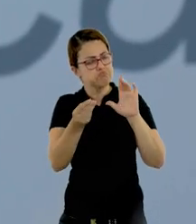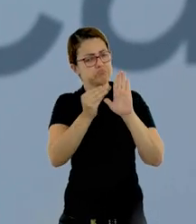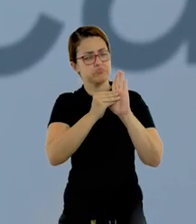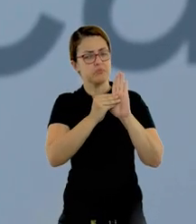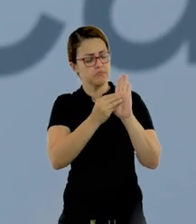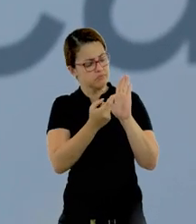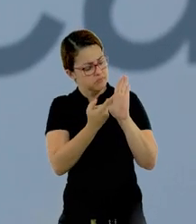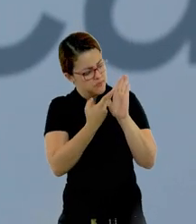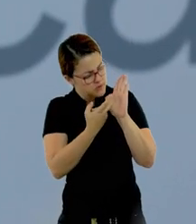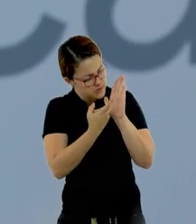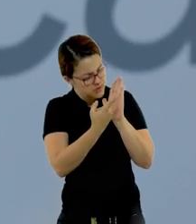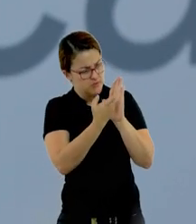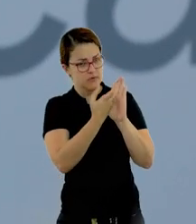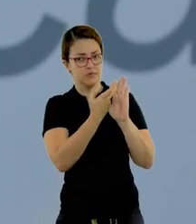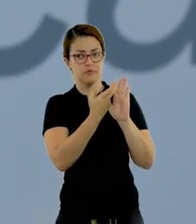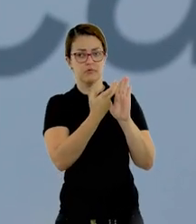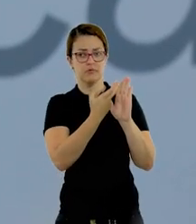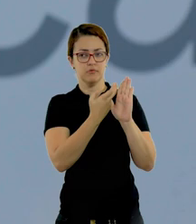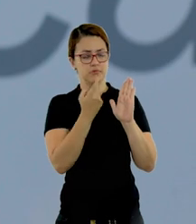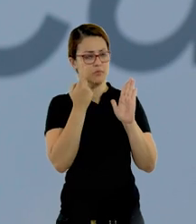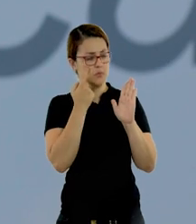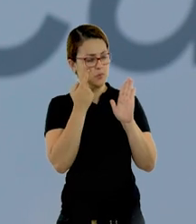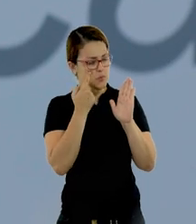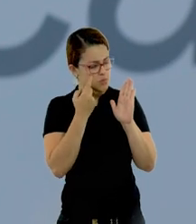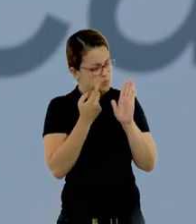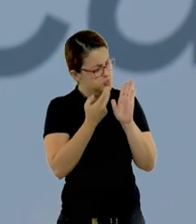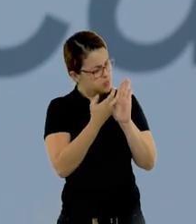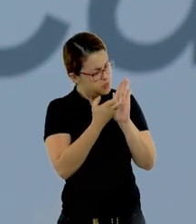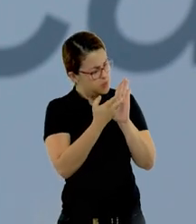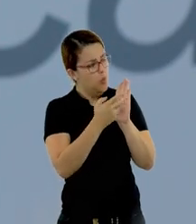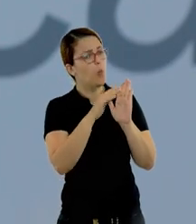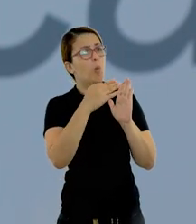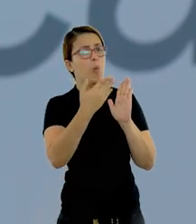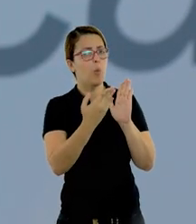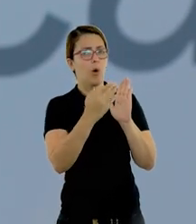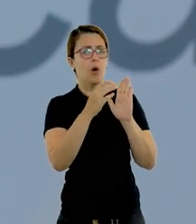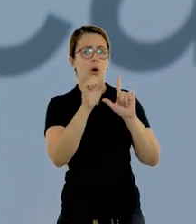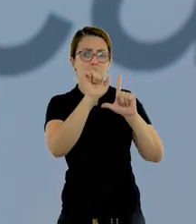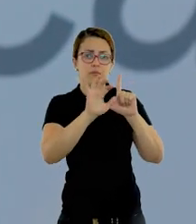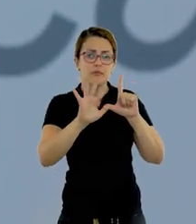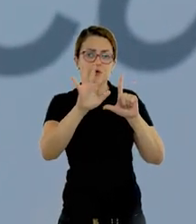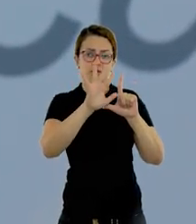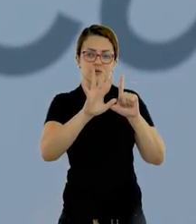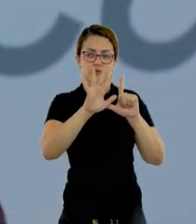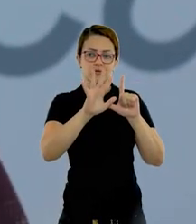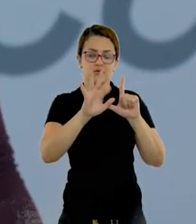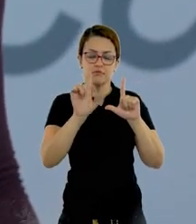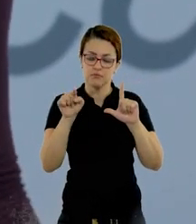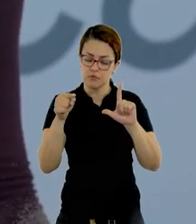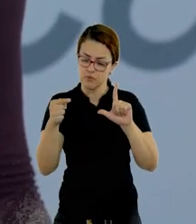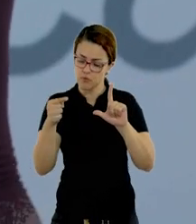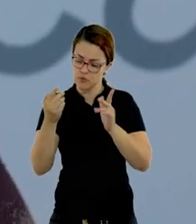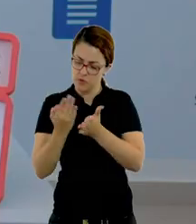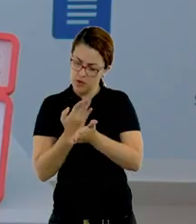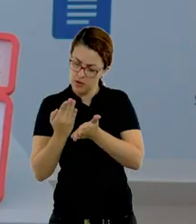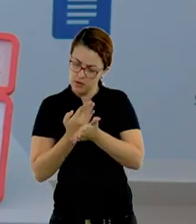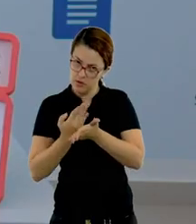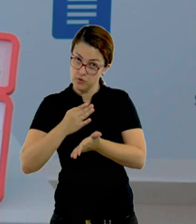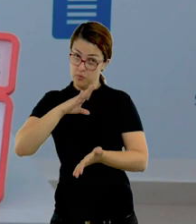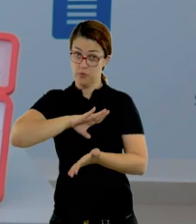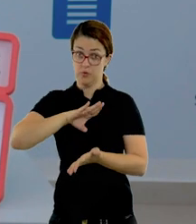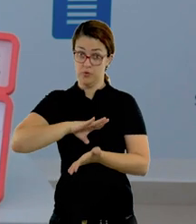Observe que você vai ler e acompanhar qual é a imagem. Após isso, vai pegar o caderno de